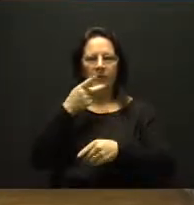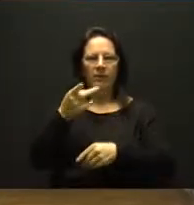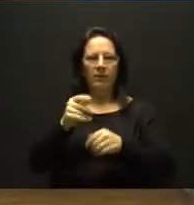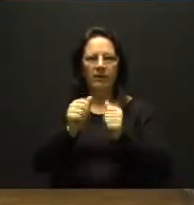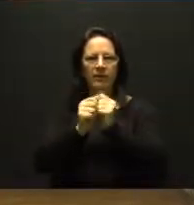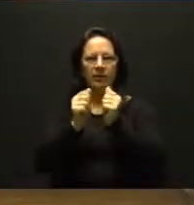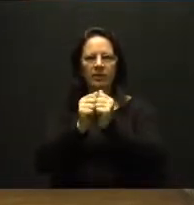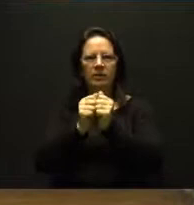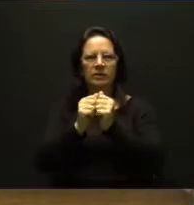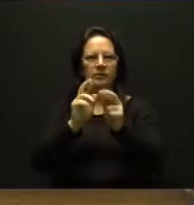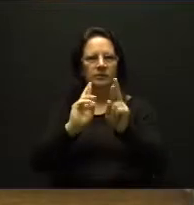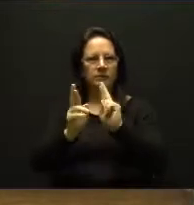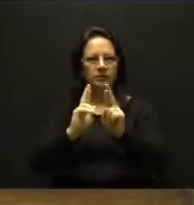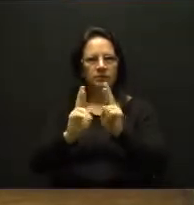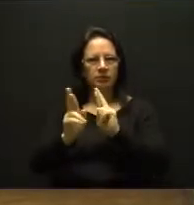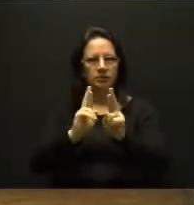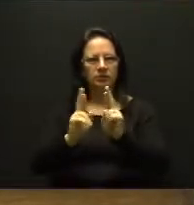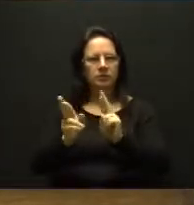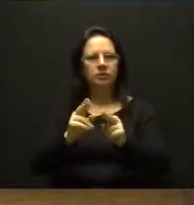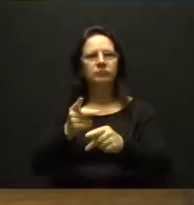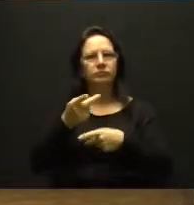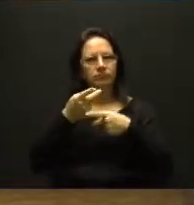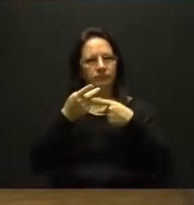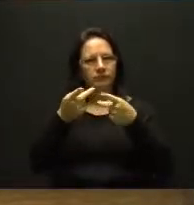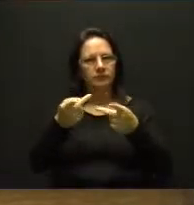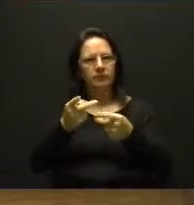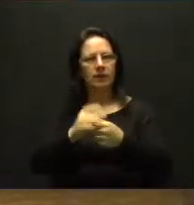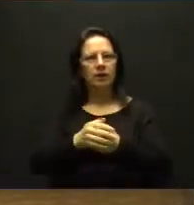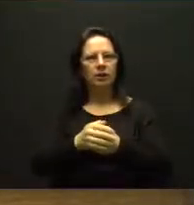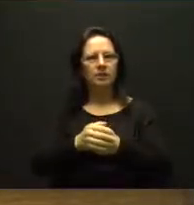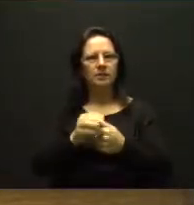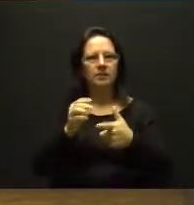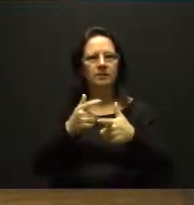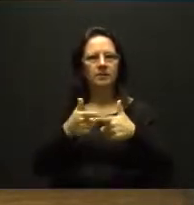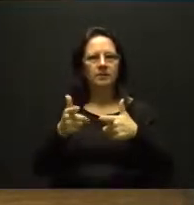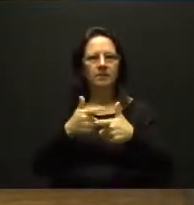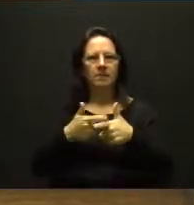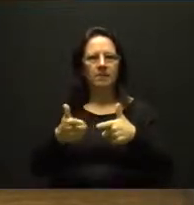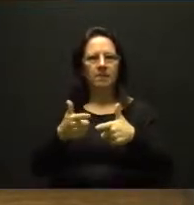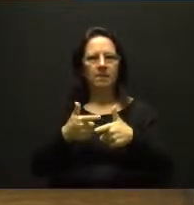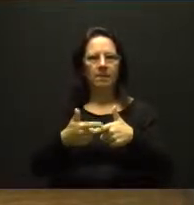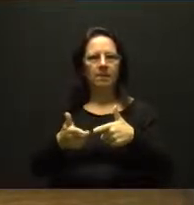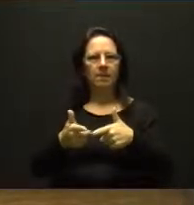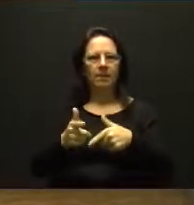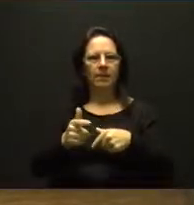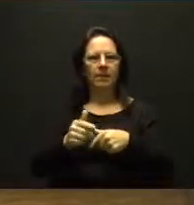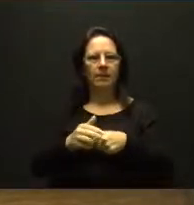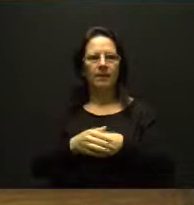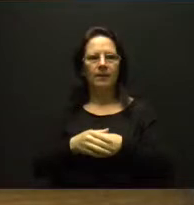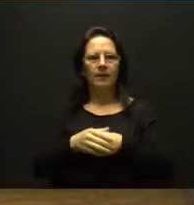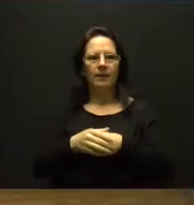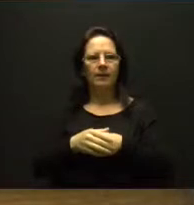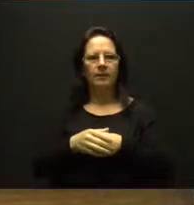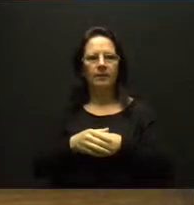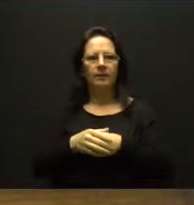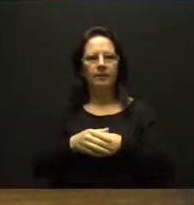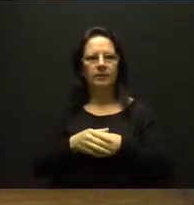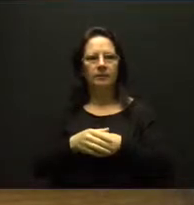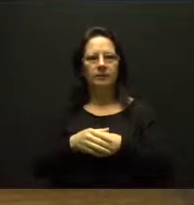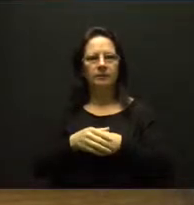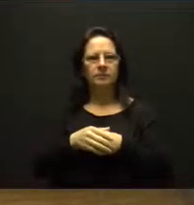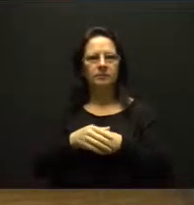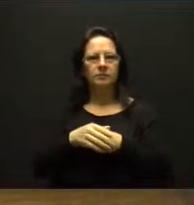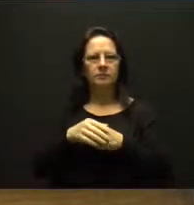a sua reclamação quando diz a respeito deste este empresário o